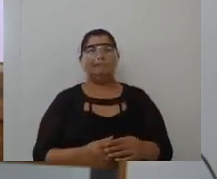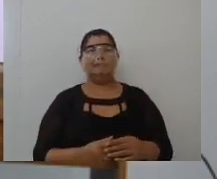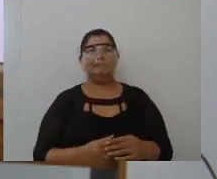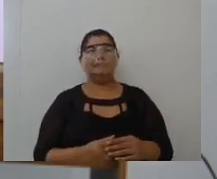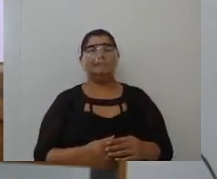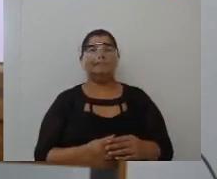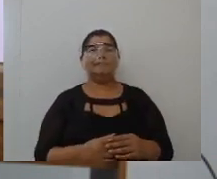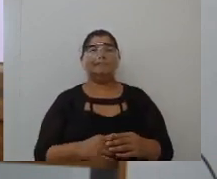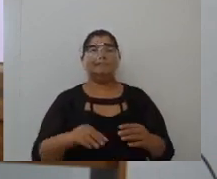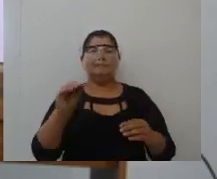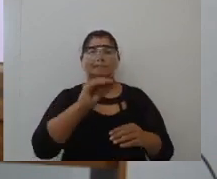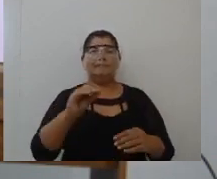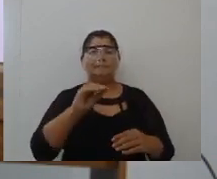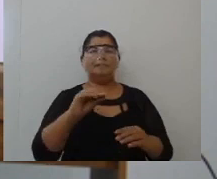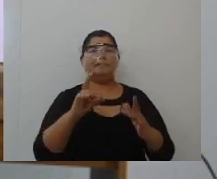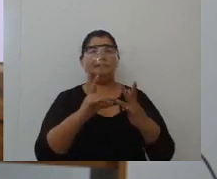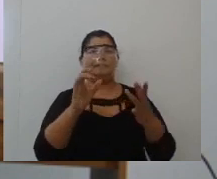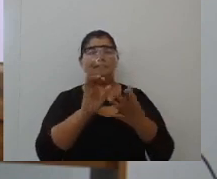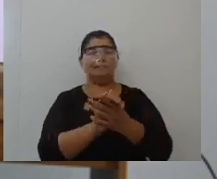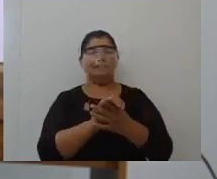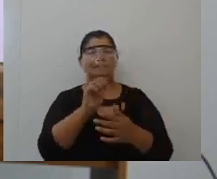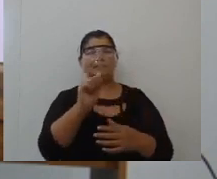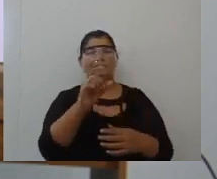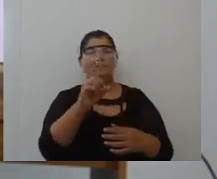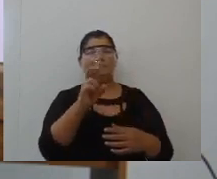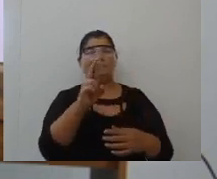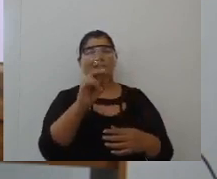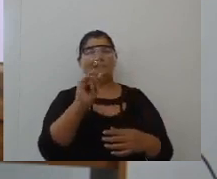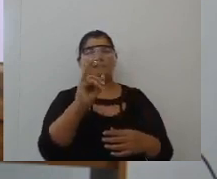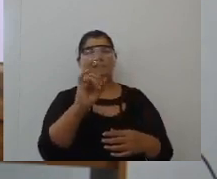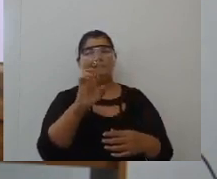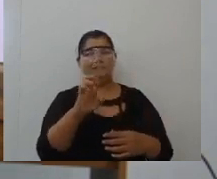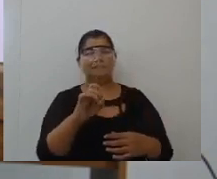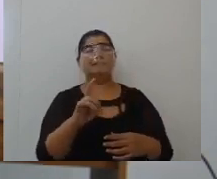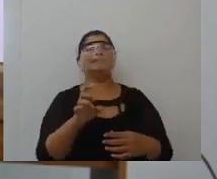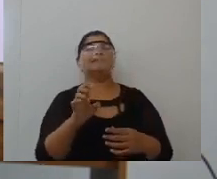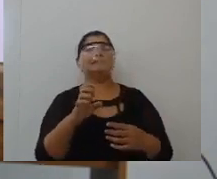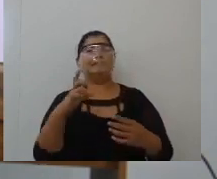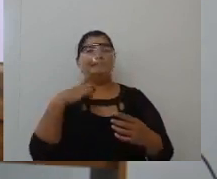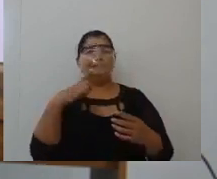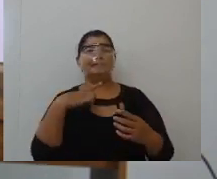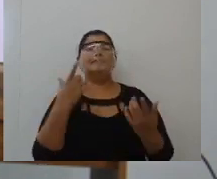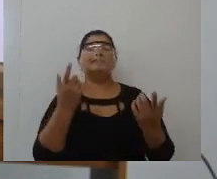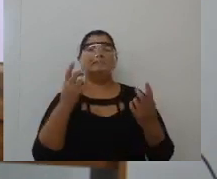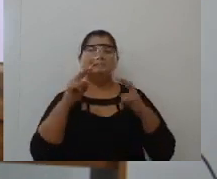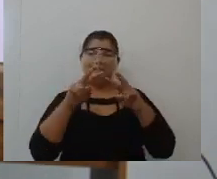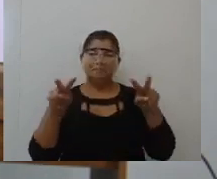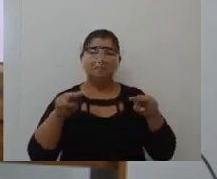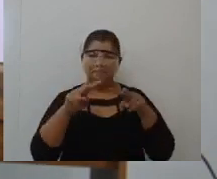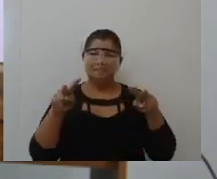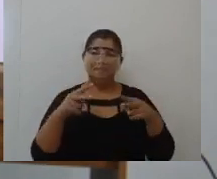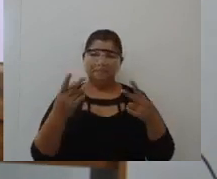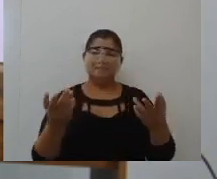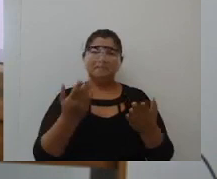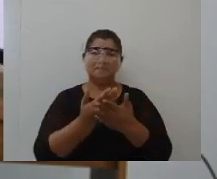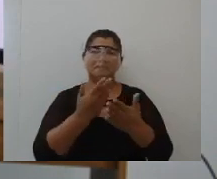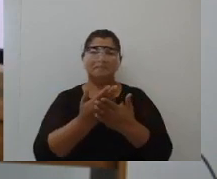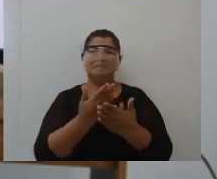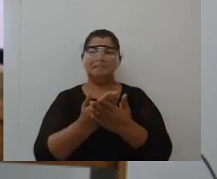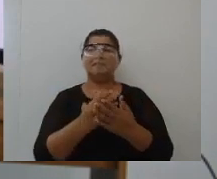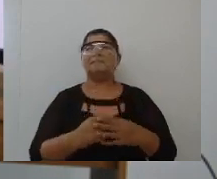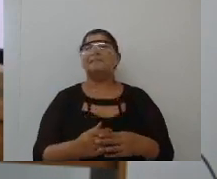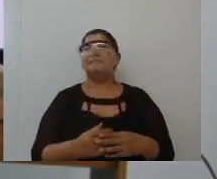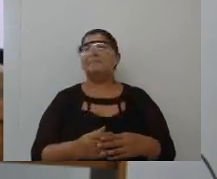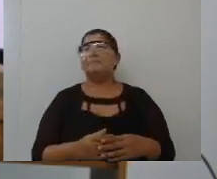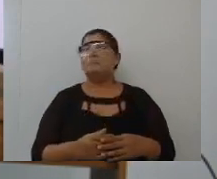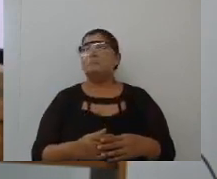Manda um abraço para minha esposa, Adriene. Eu e ela estamos atentos aqui, PE. Um abraço, Adriene. Um abraço para você também,